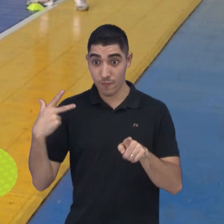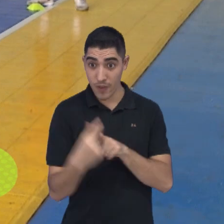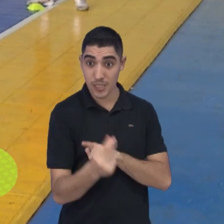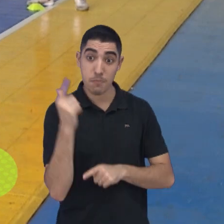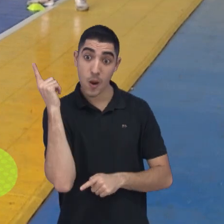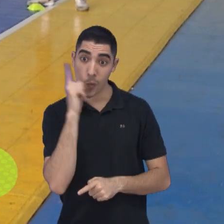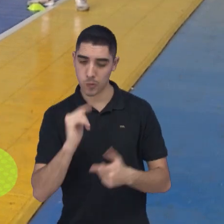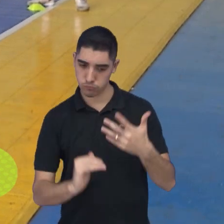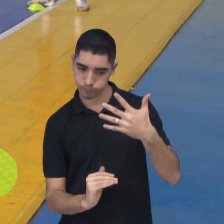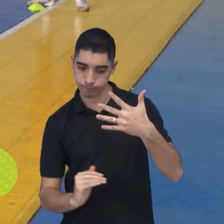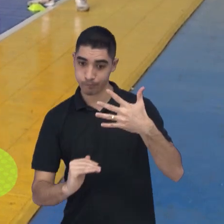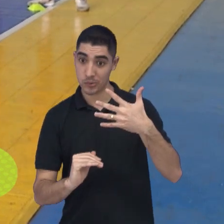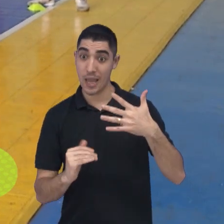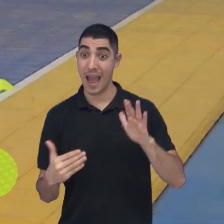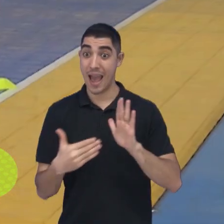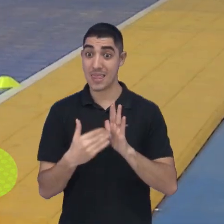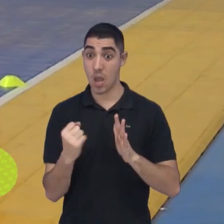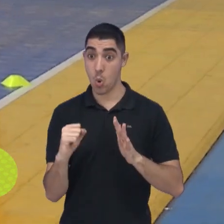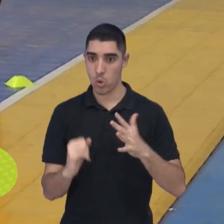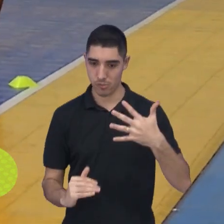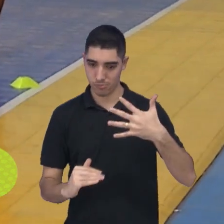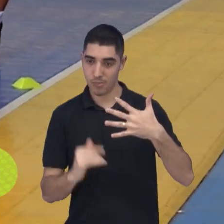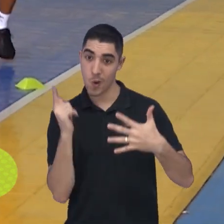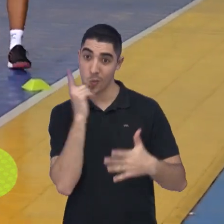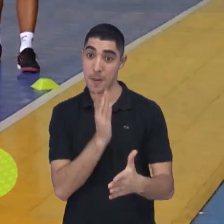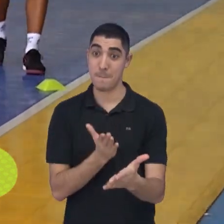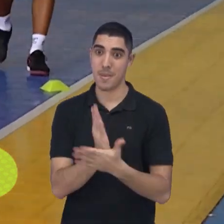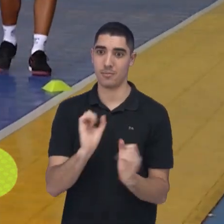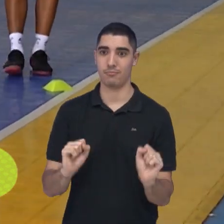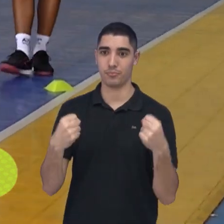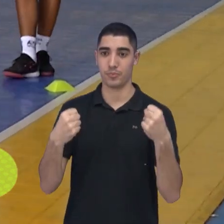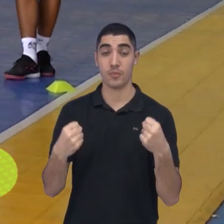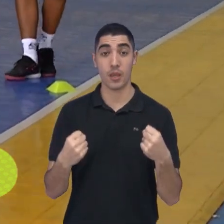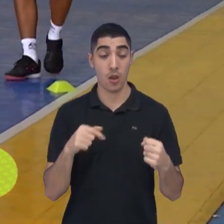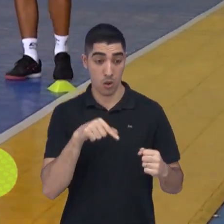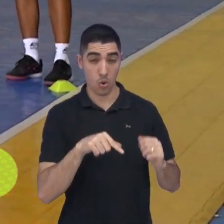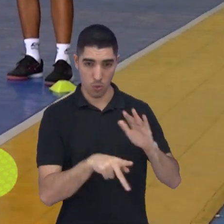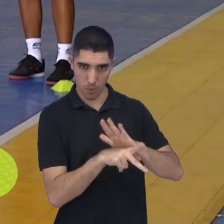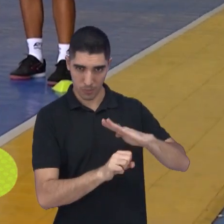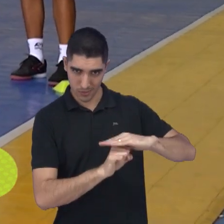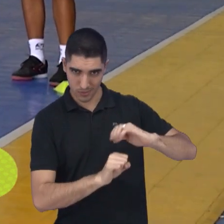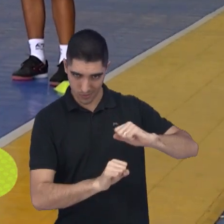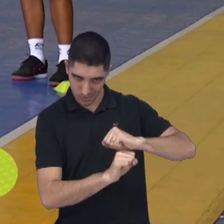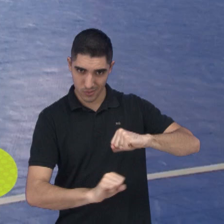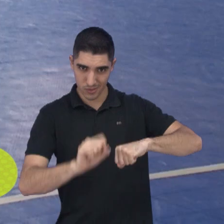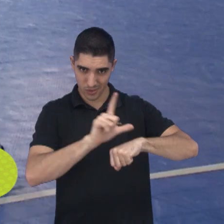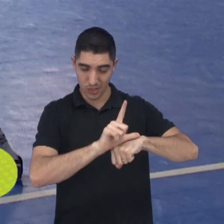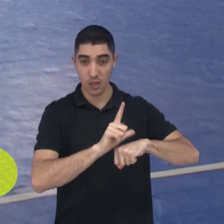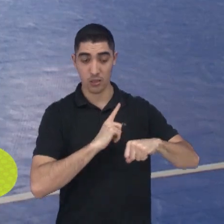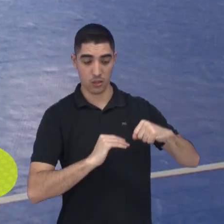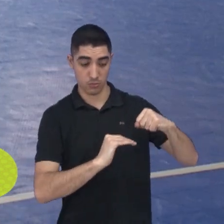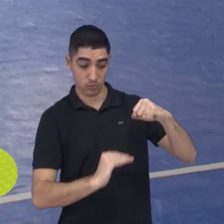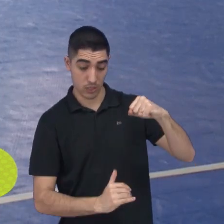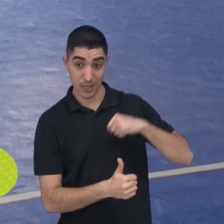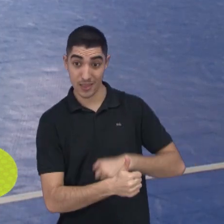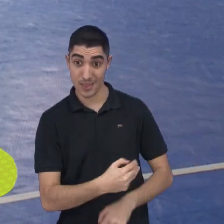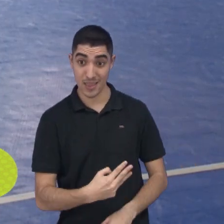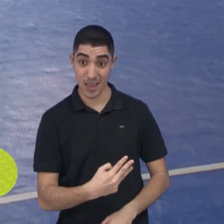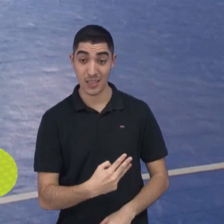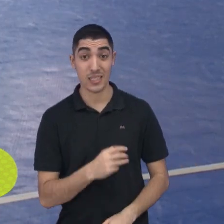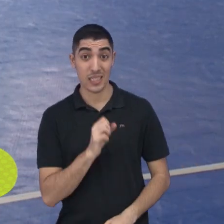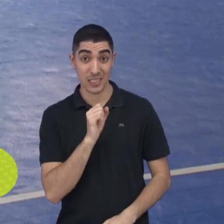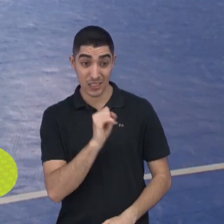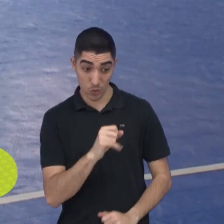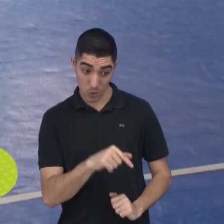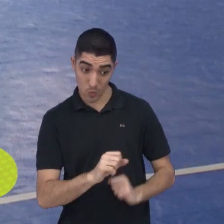ter vantagem no mata-mata de oitavas de final. E o São Lourenço está na 13ª posição com 27 pontos e também precisa da vitória